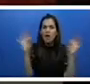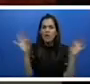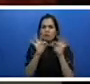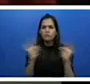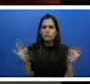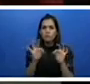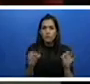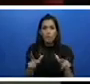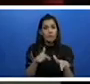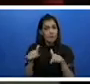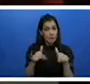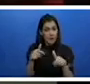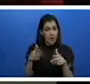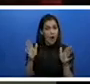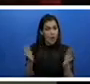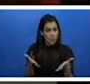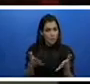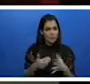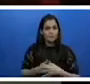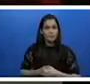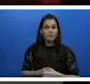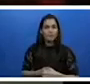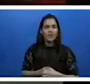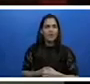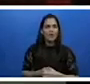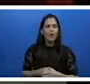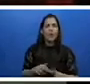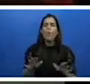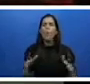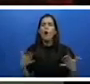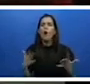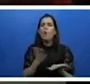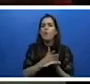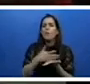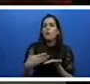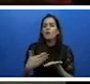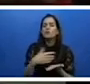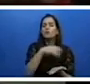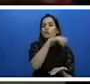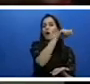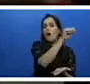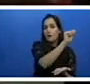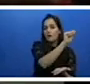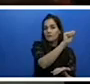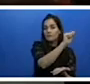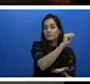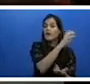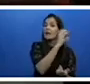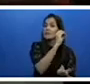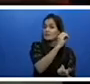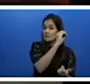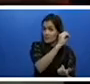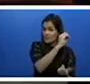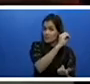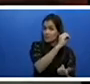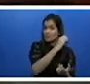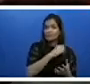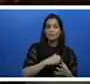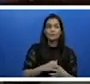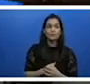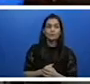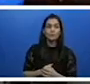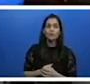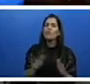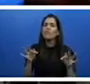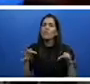vamos trabalhar com essas retas agora. Qual é o número inicial da reta A? 0, porque começa no 0. E